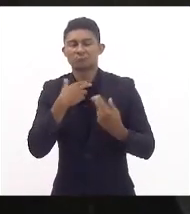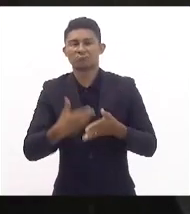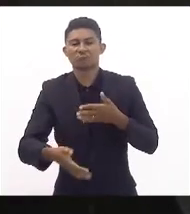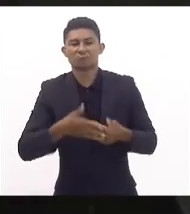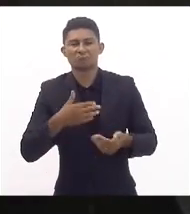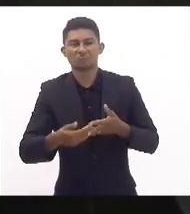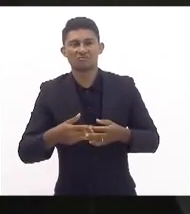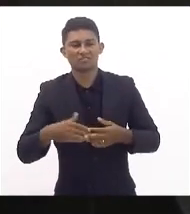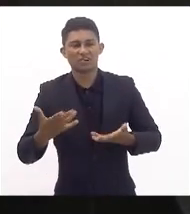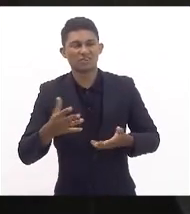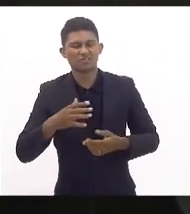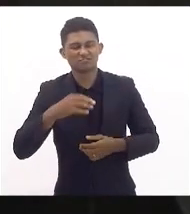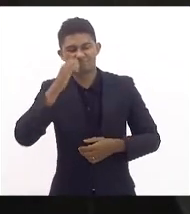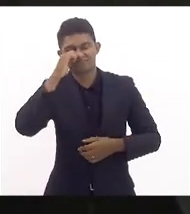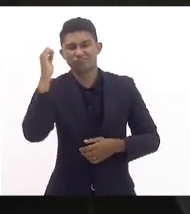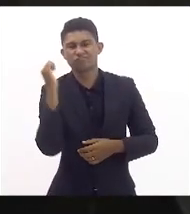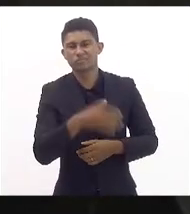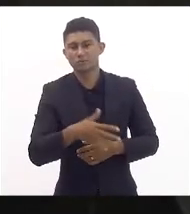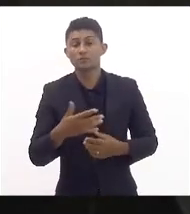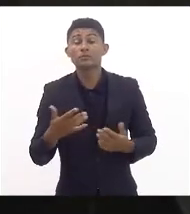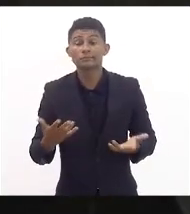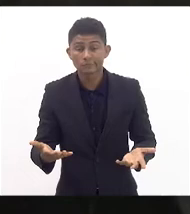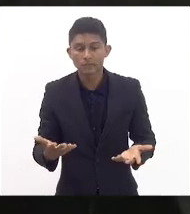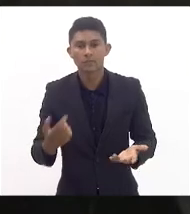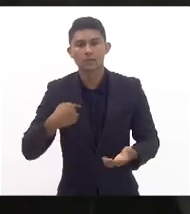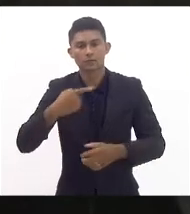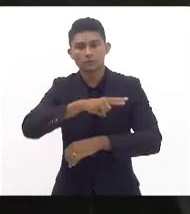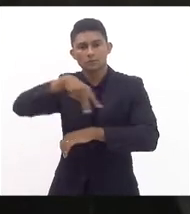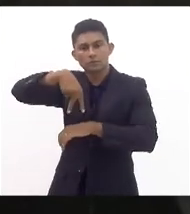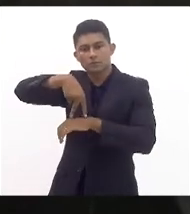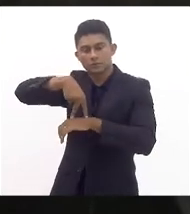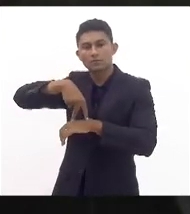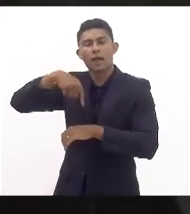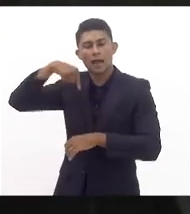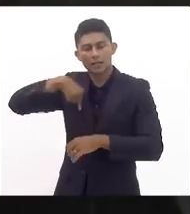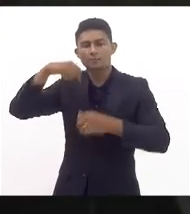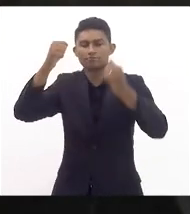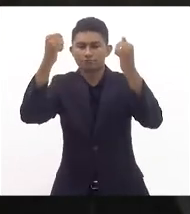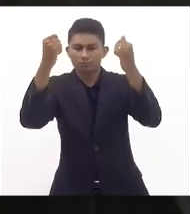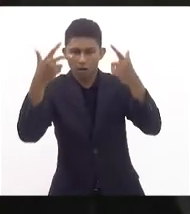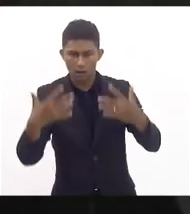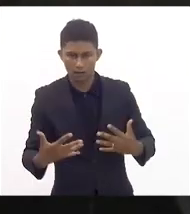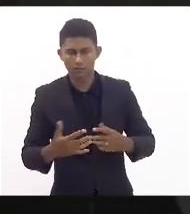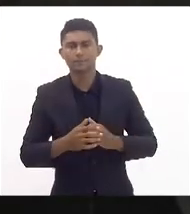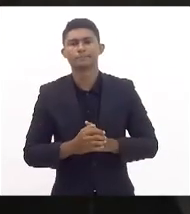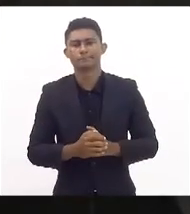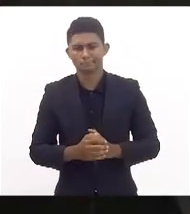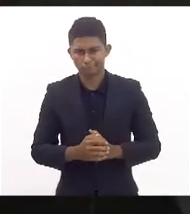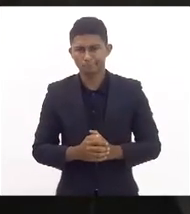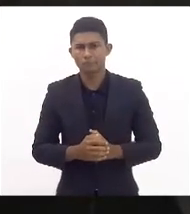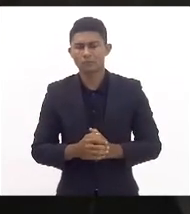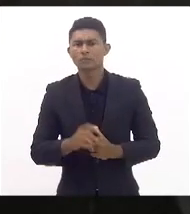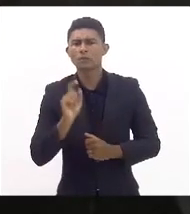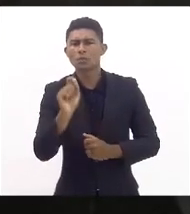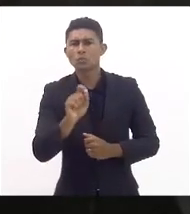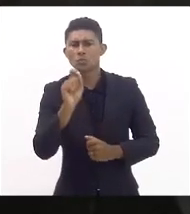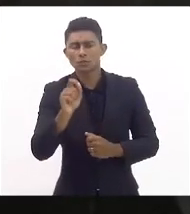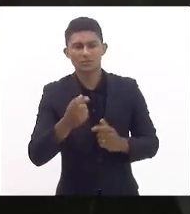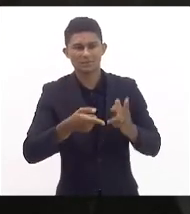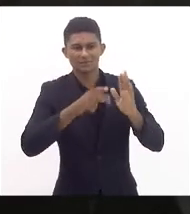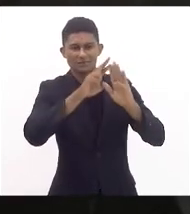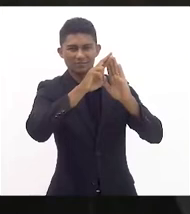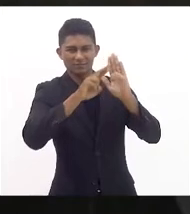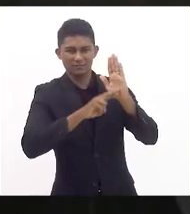população, o fazem. Então, eu vou falar aqui um pouco a respeito de regularização